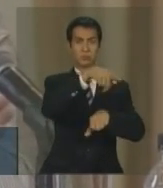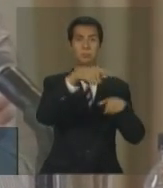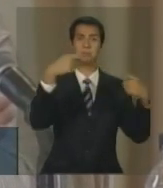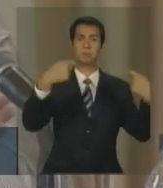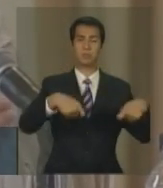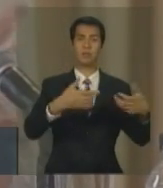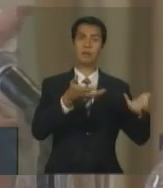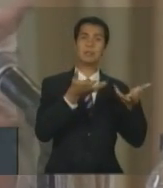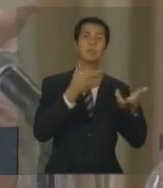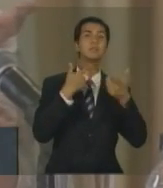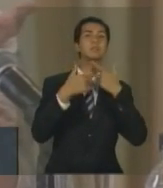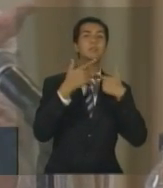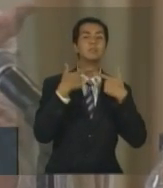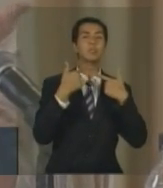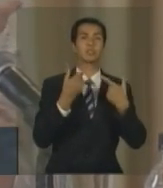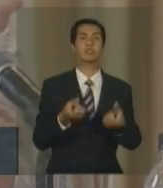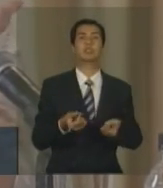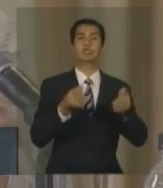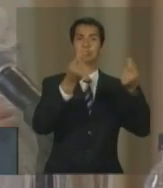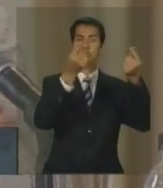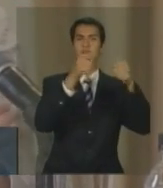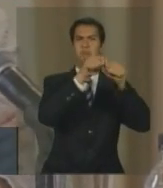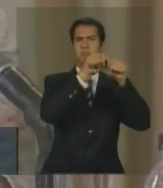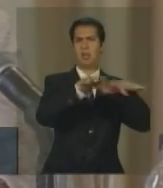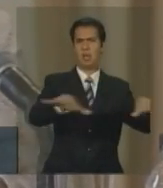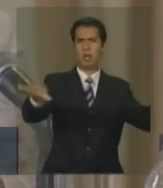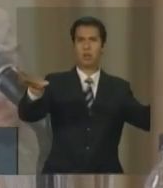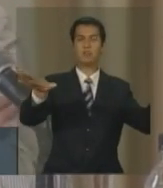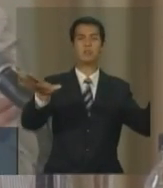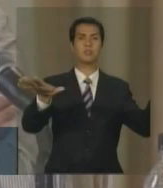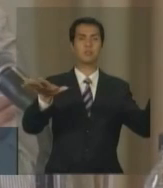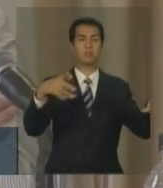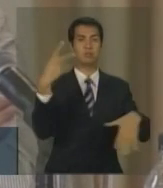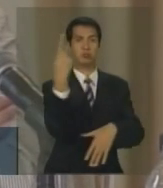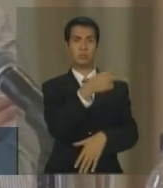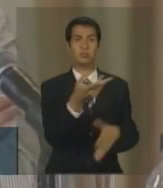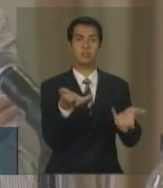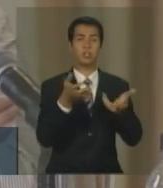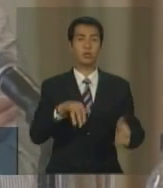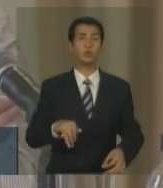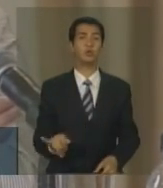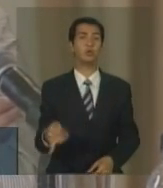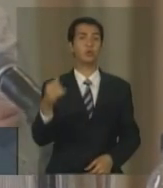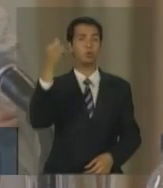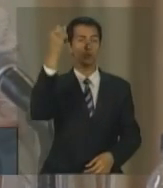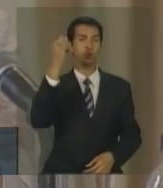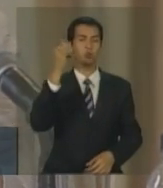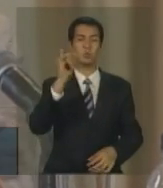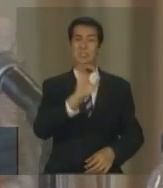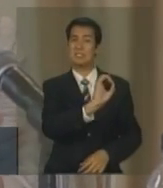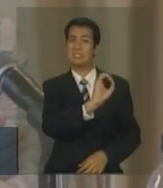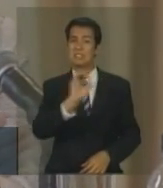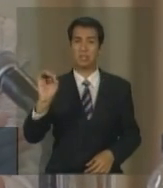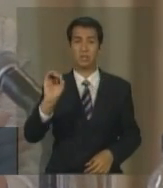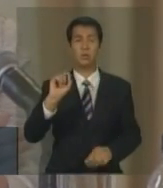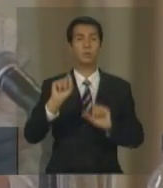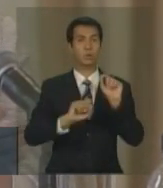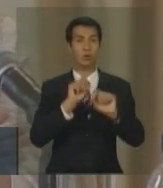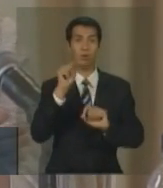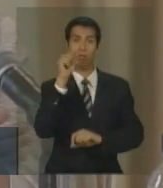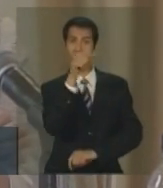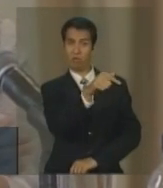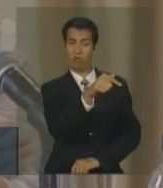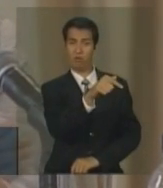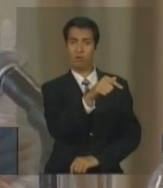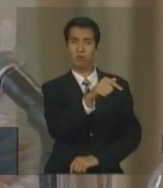expandirem a sua política monetária e colocarem seus juros a zero, este fato,